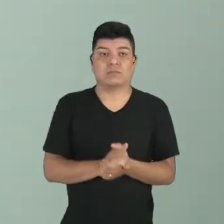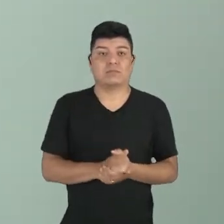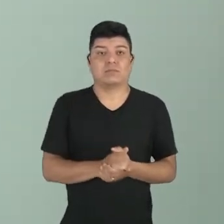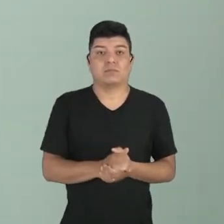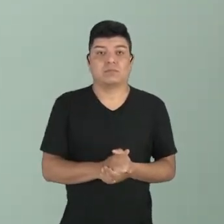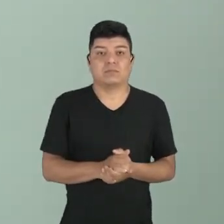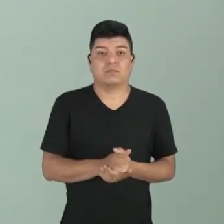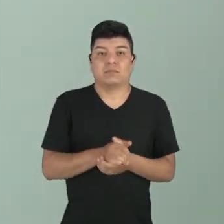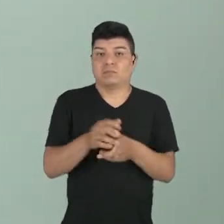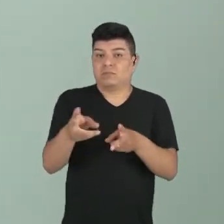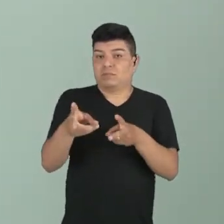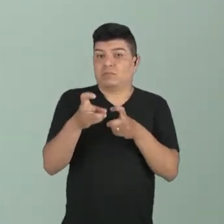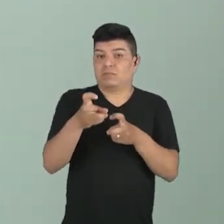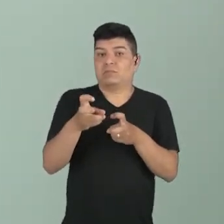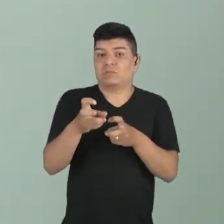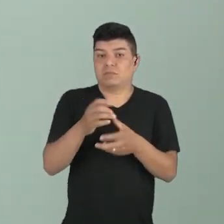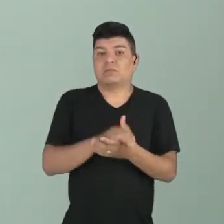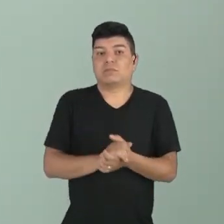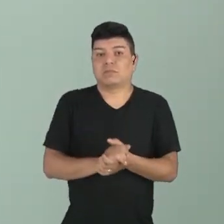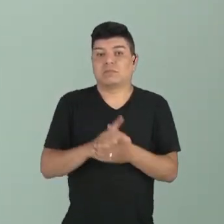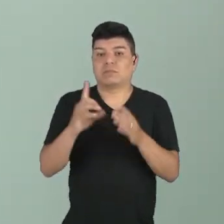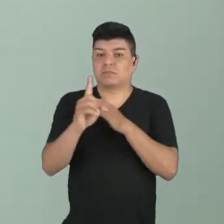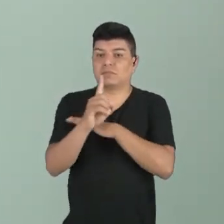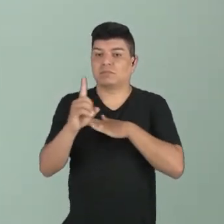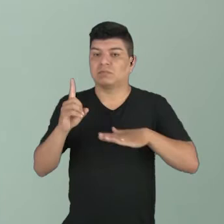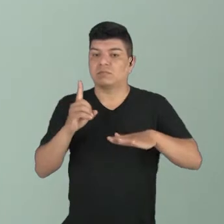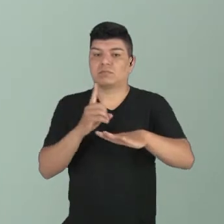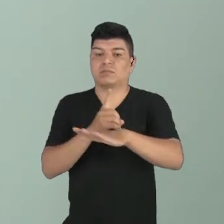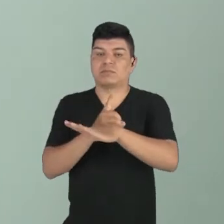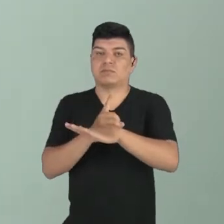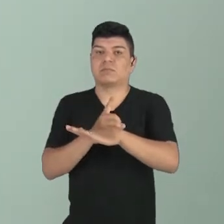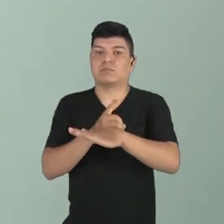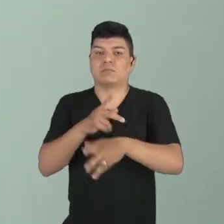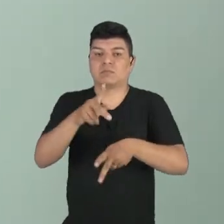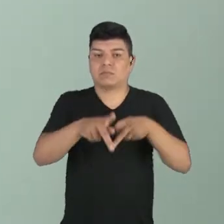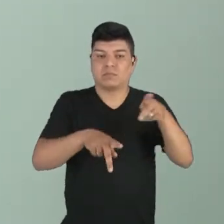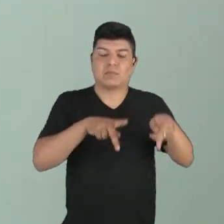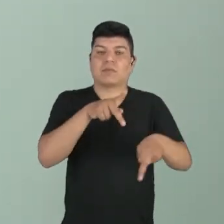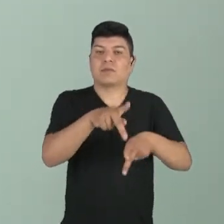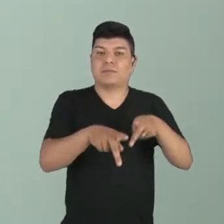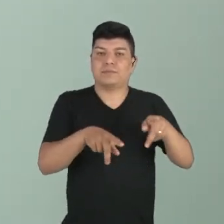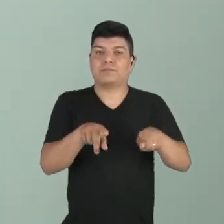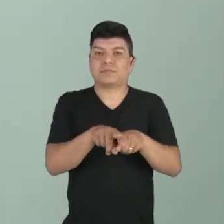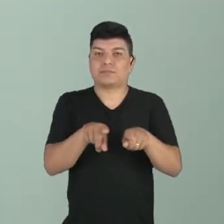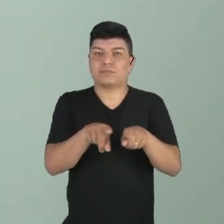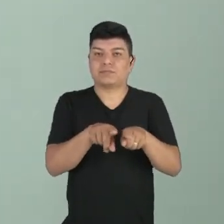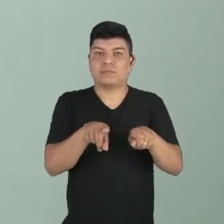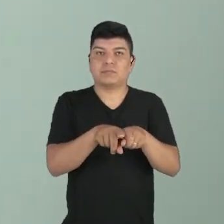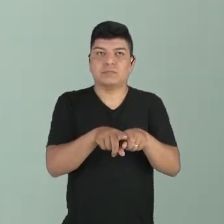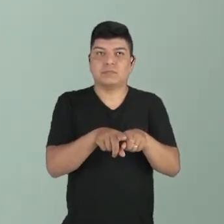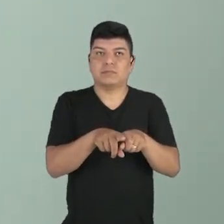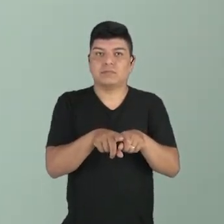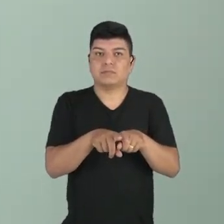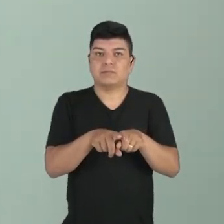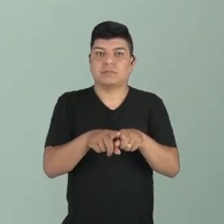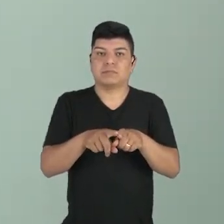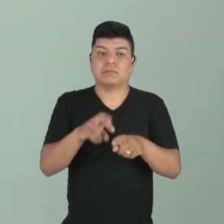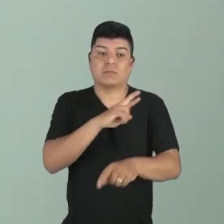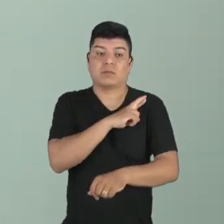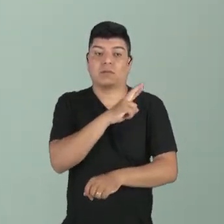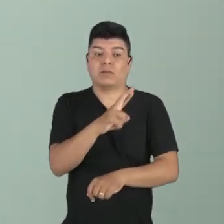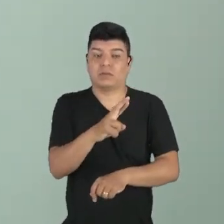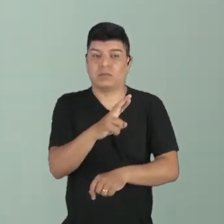a aspectos da questão social parte da população e também a parte da